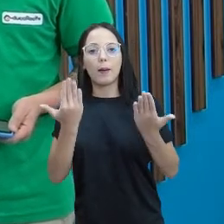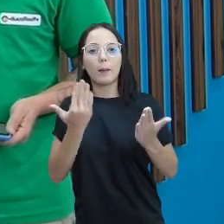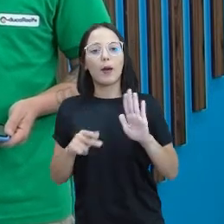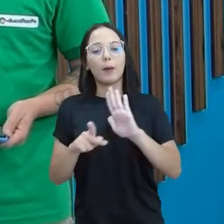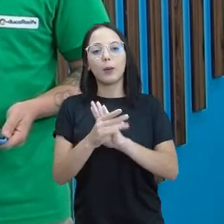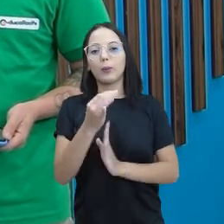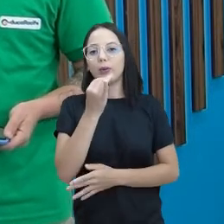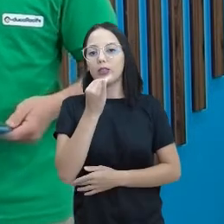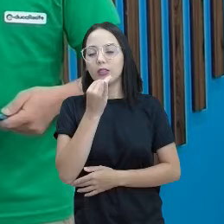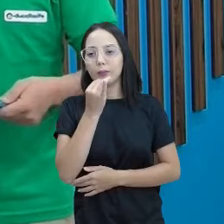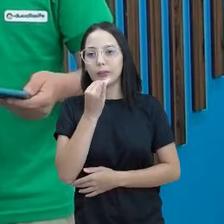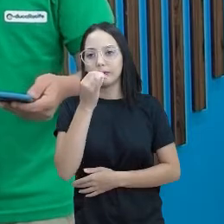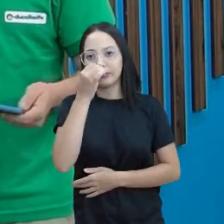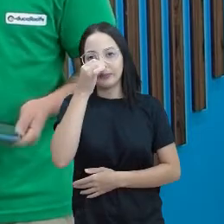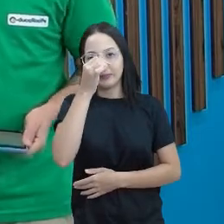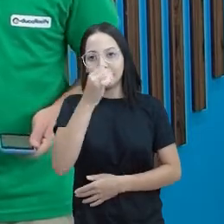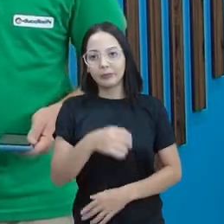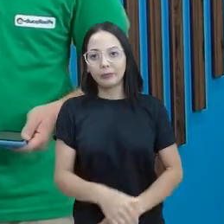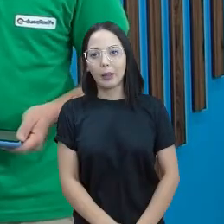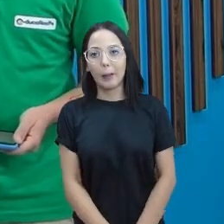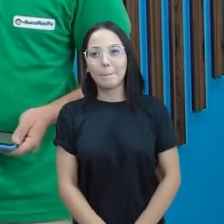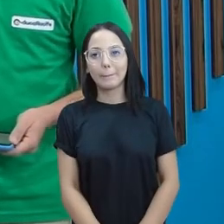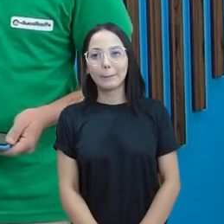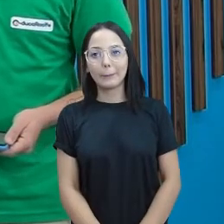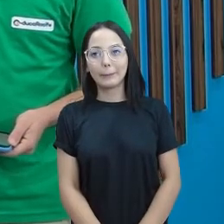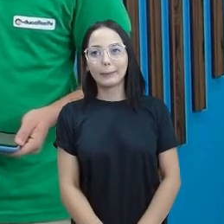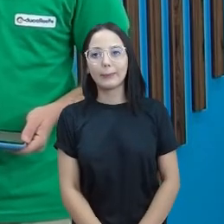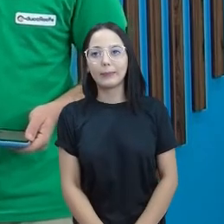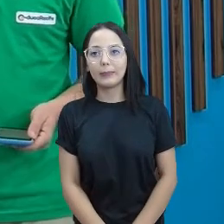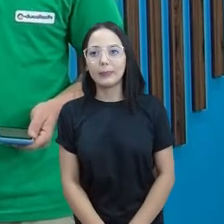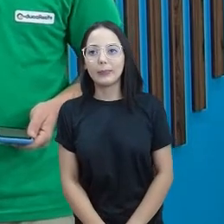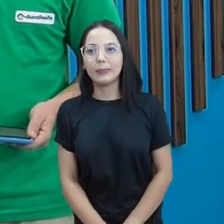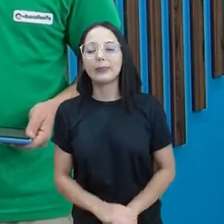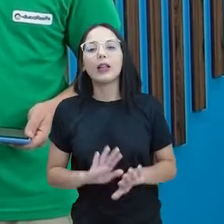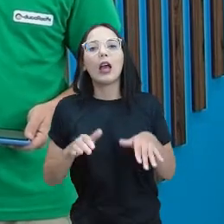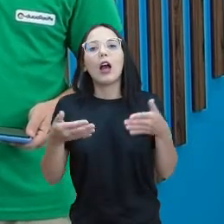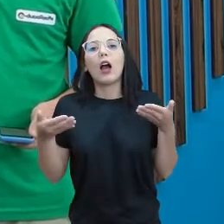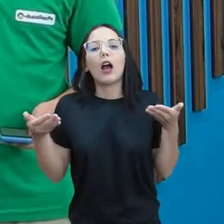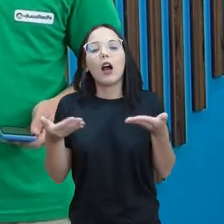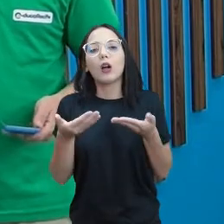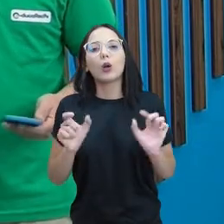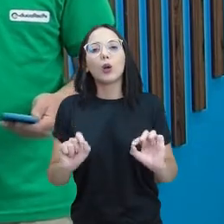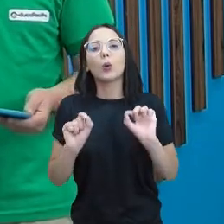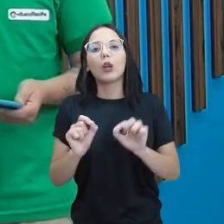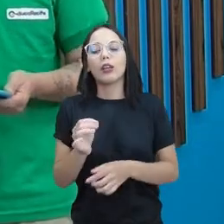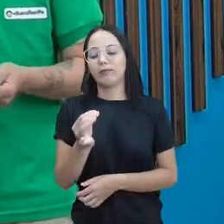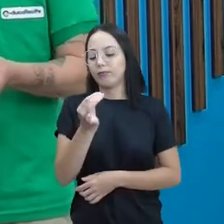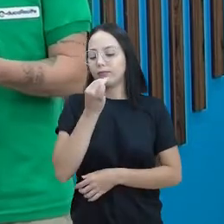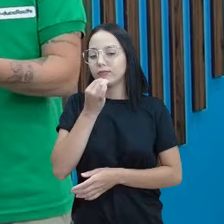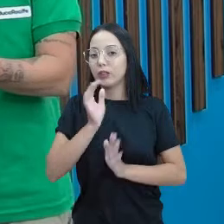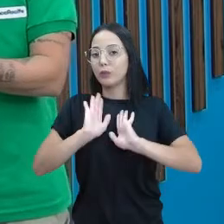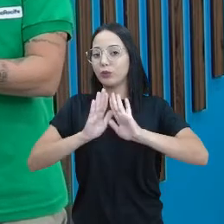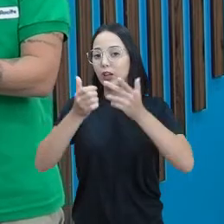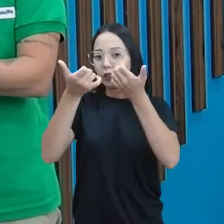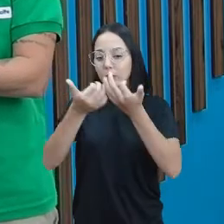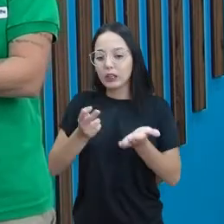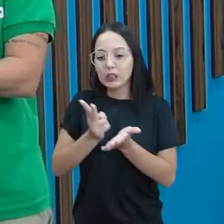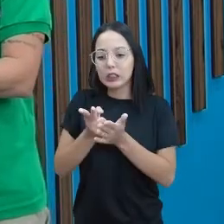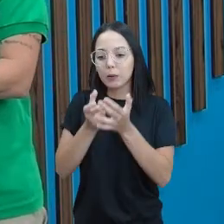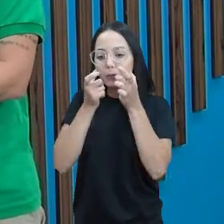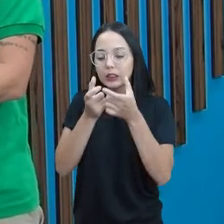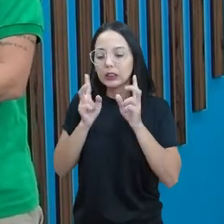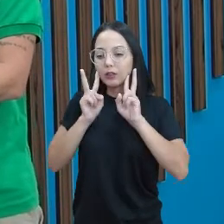um exemplo, tá certo? No caso, a notação, na notação. Então, vamos ver aqui, como eu disse, né? É sempre interessante quando você vê